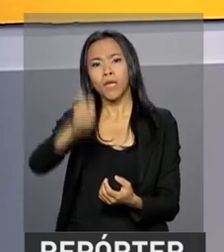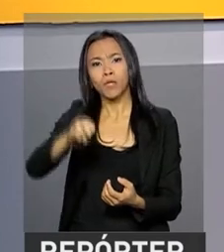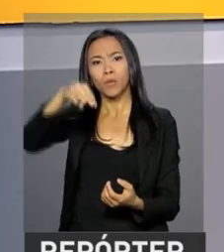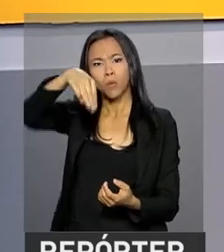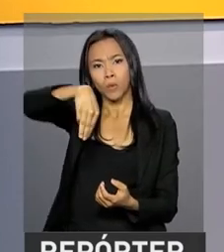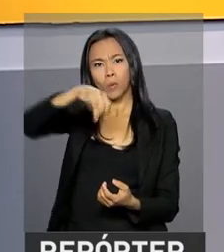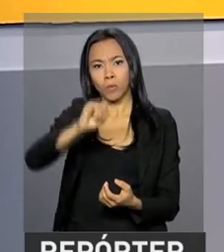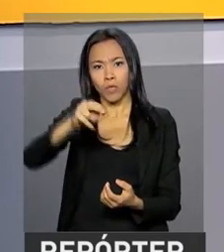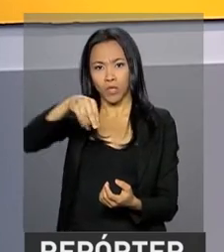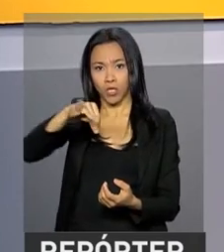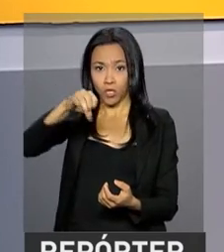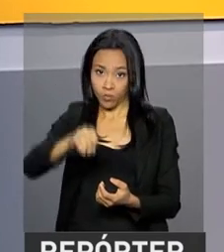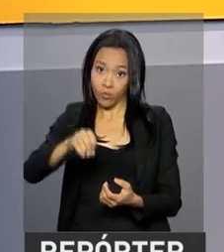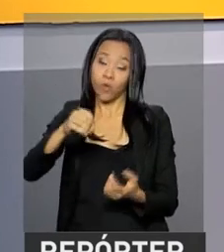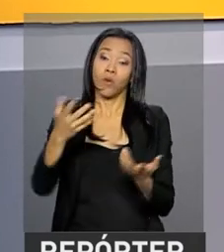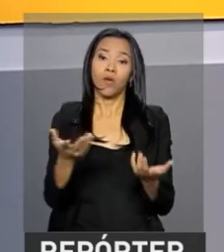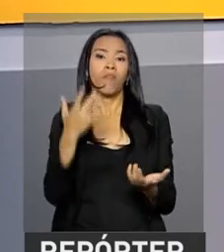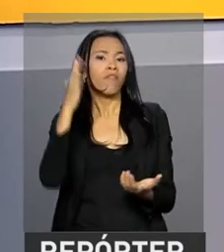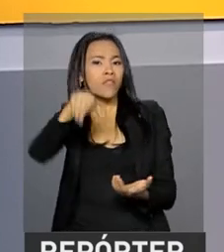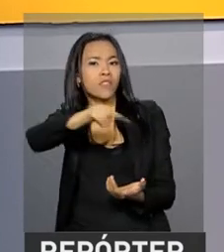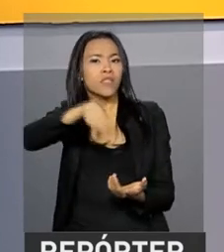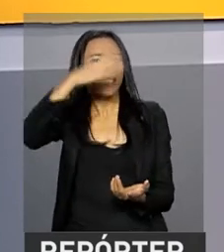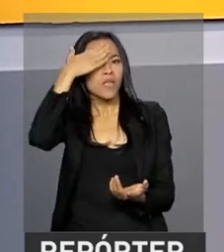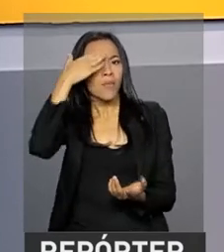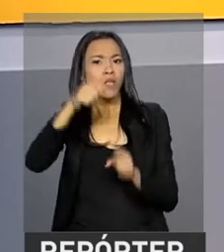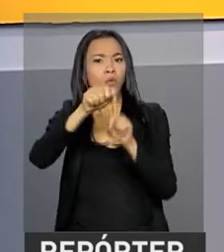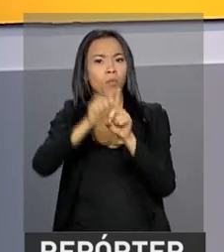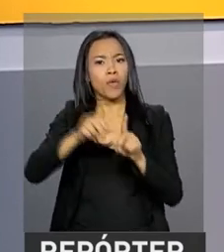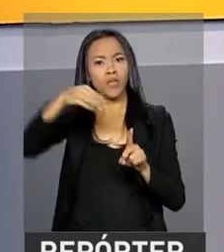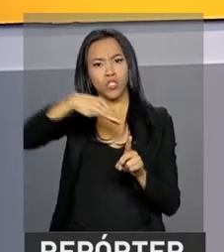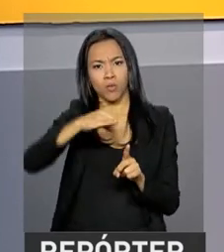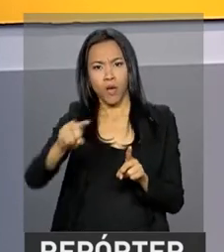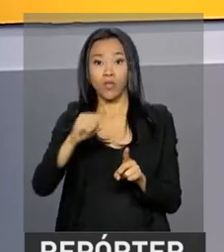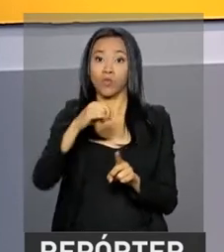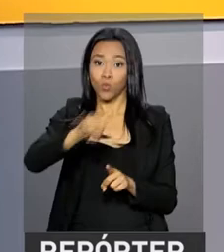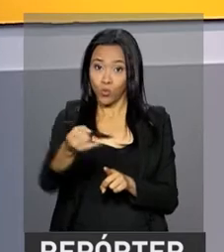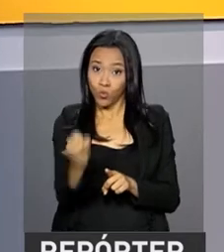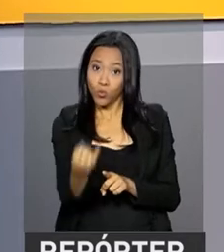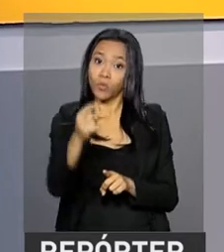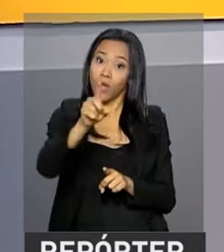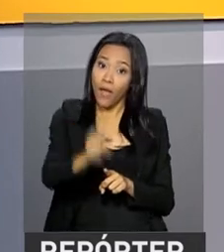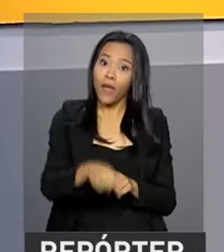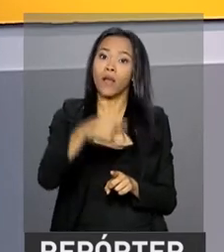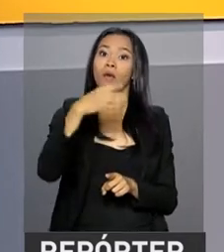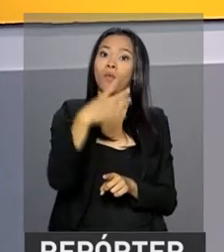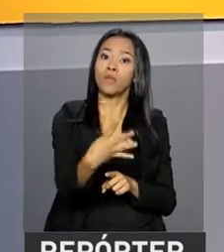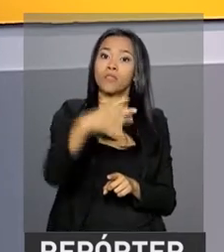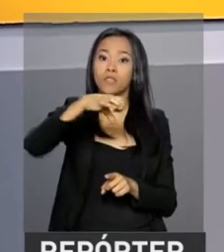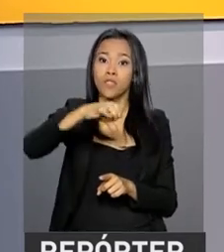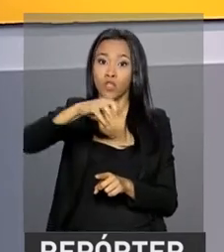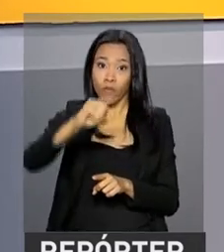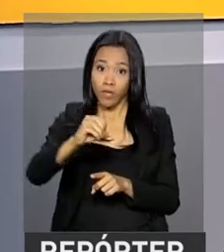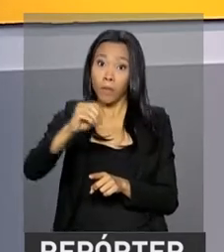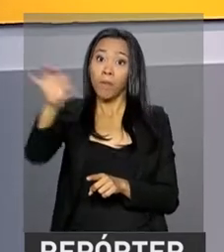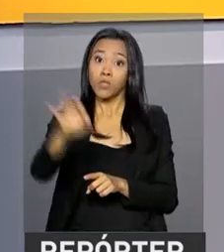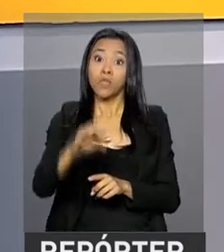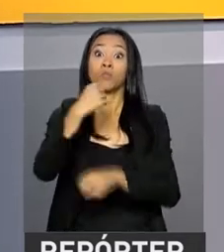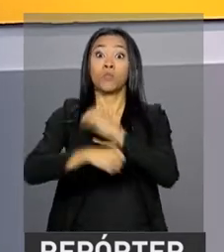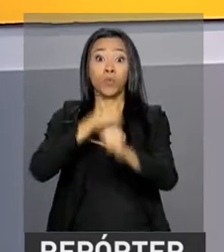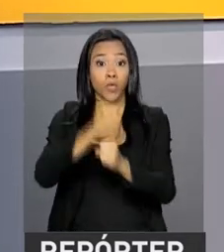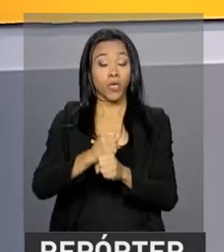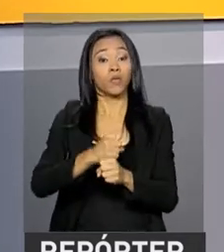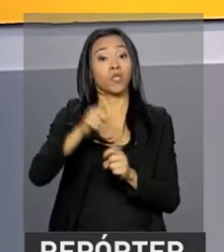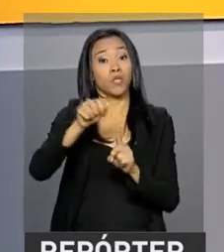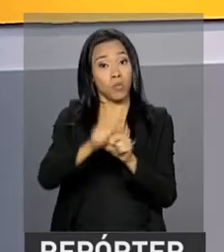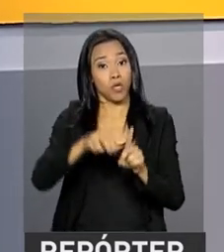dois anos para se ter uma idéia em março os juros do rotativo eram de 490 por cento ao ano e em maio